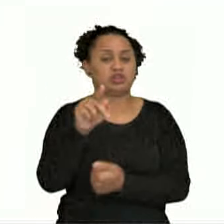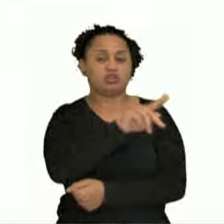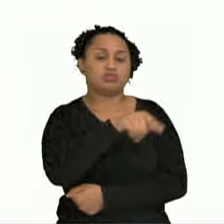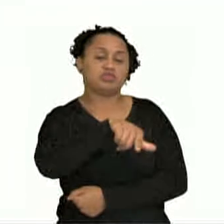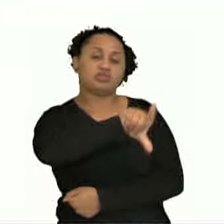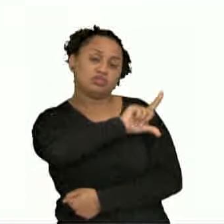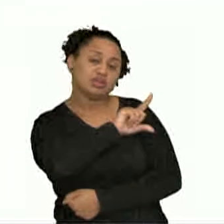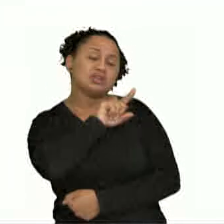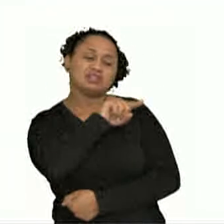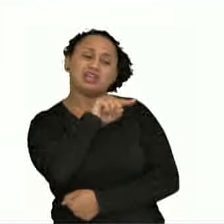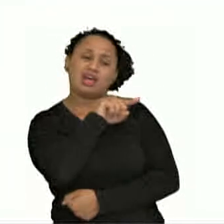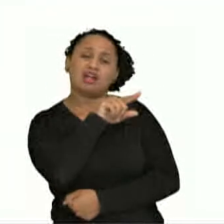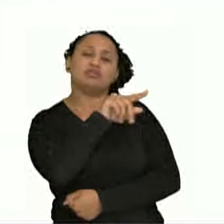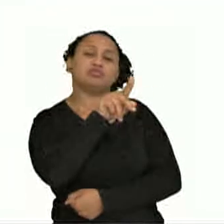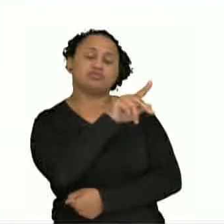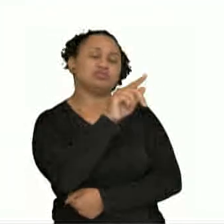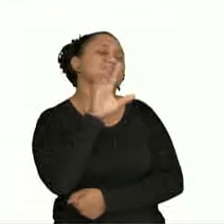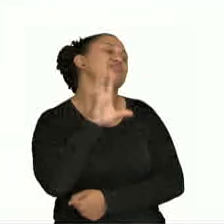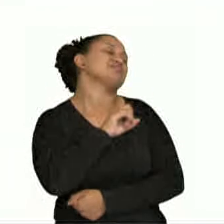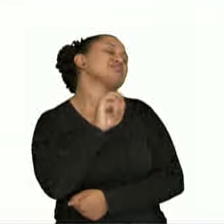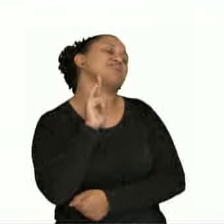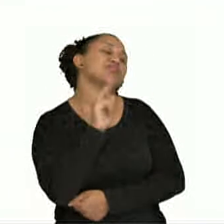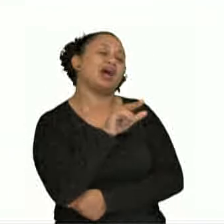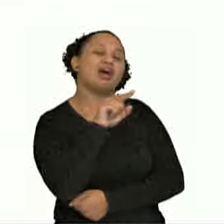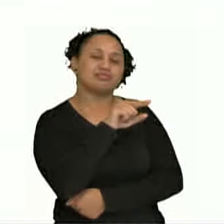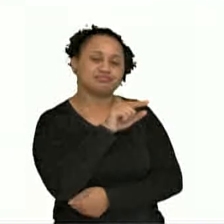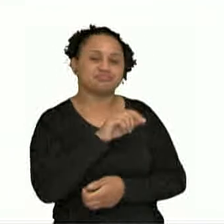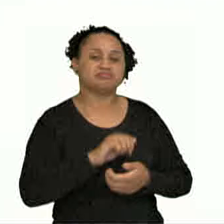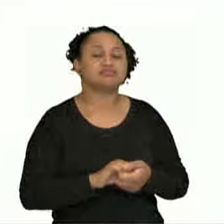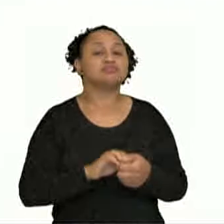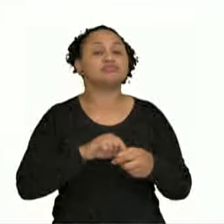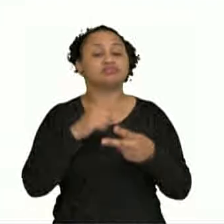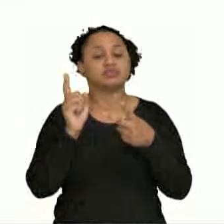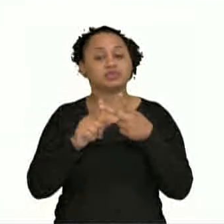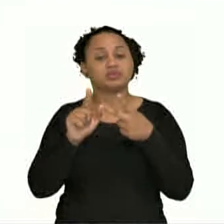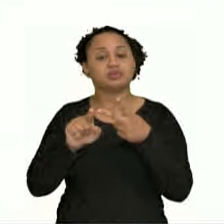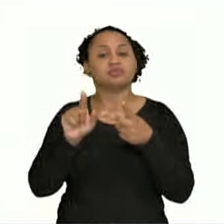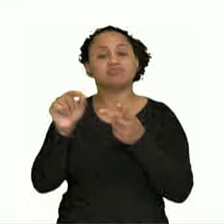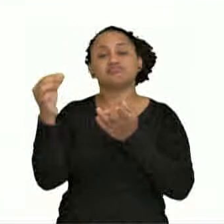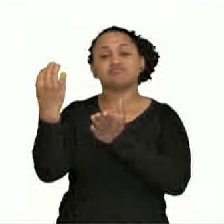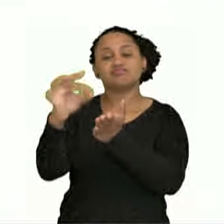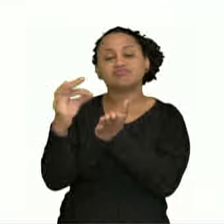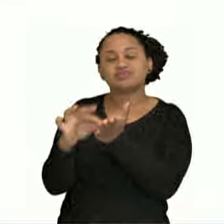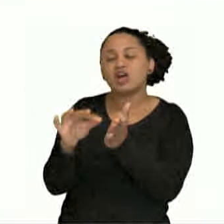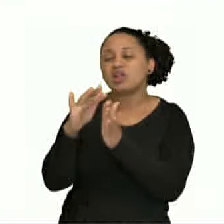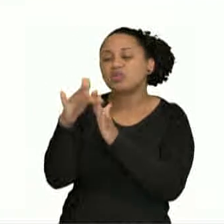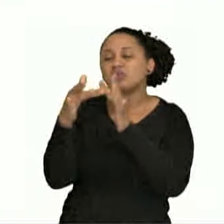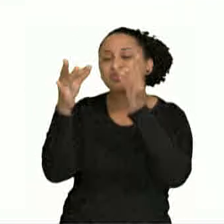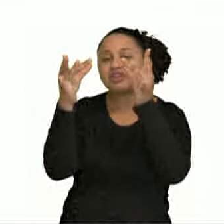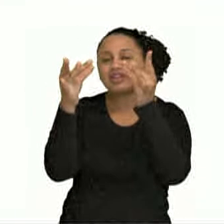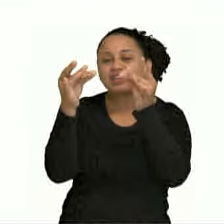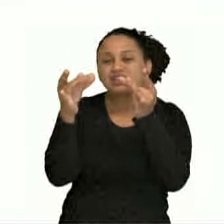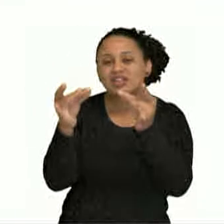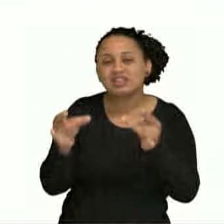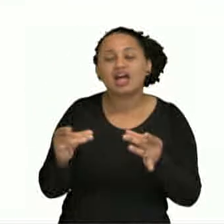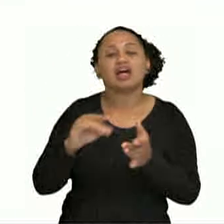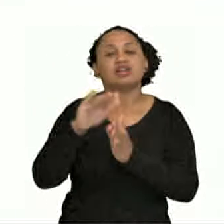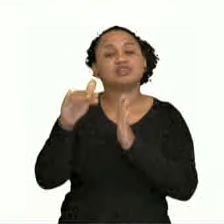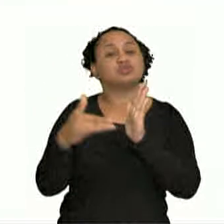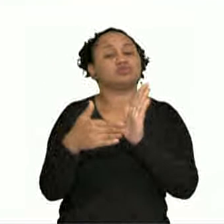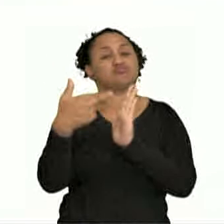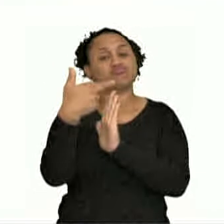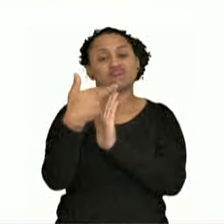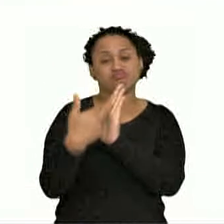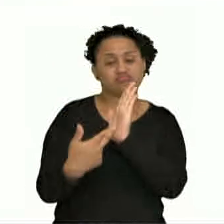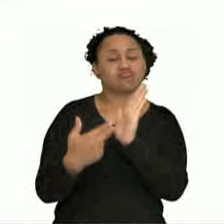anterior, que eu adorava. E segundo é que ela corrigia tintim por tintim tudo que é a